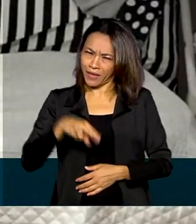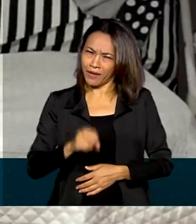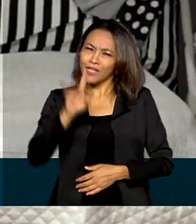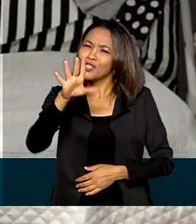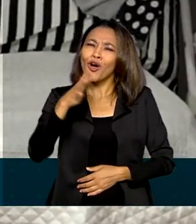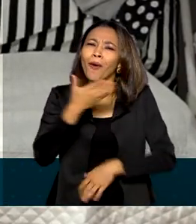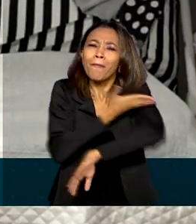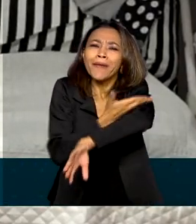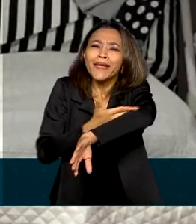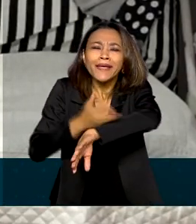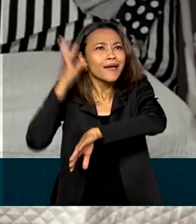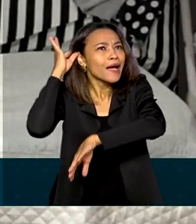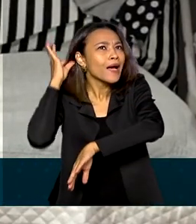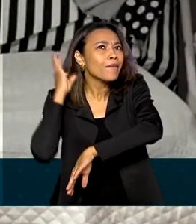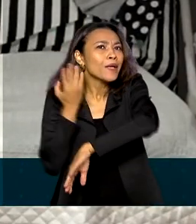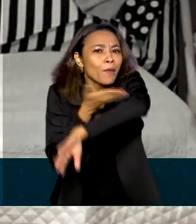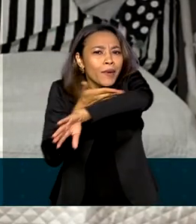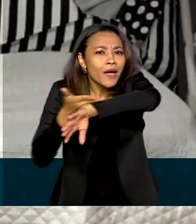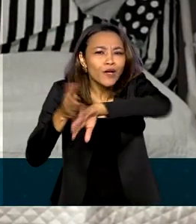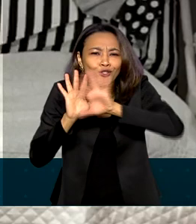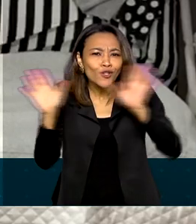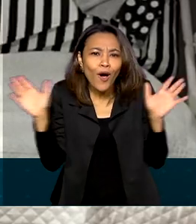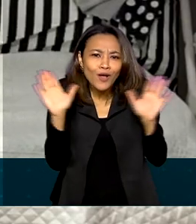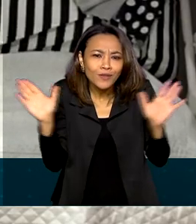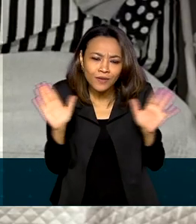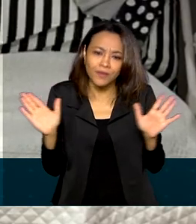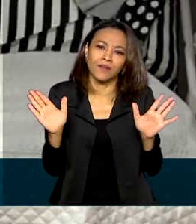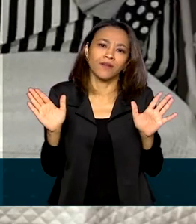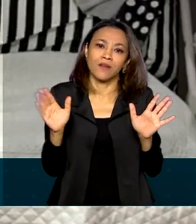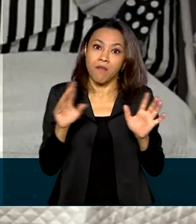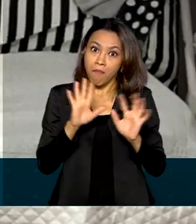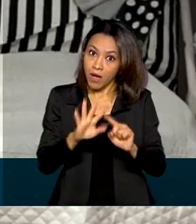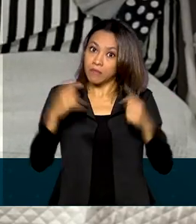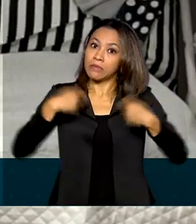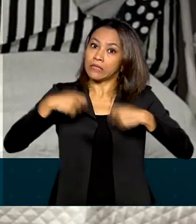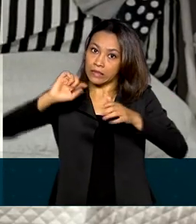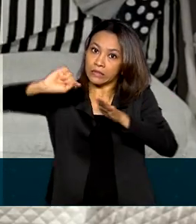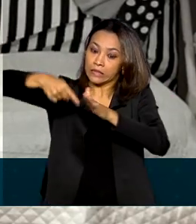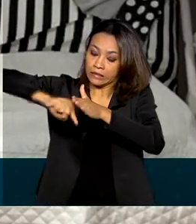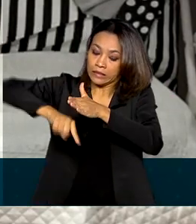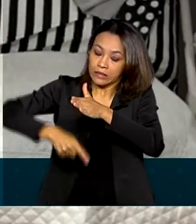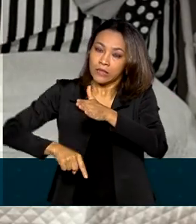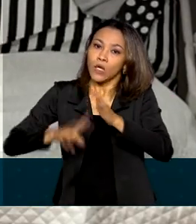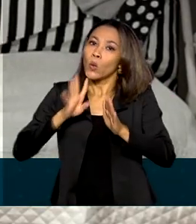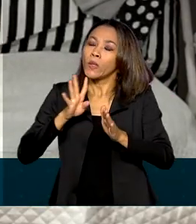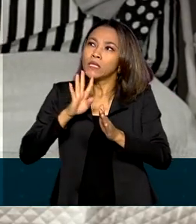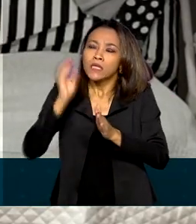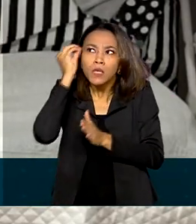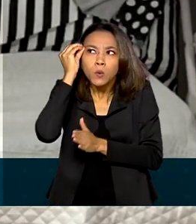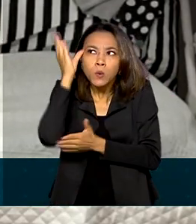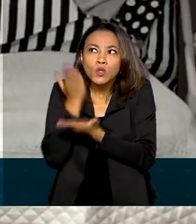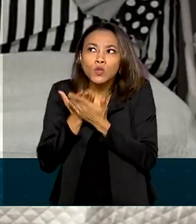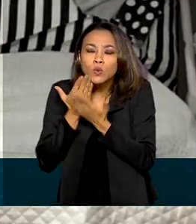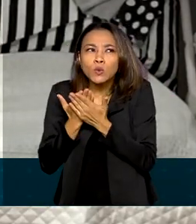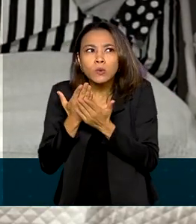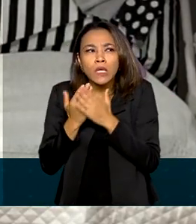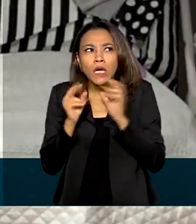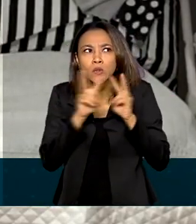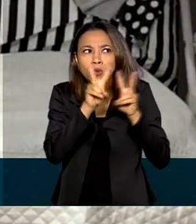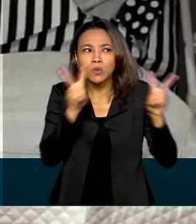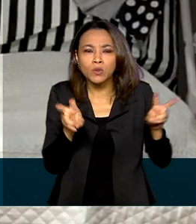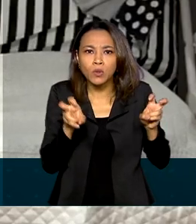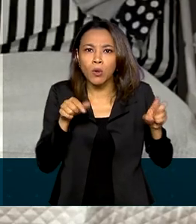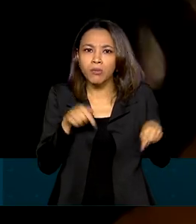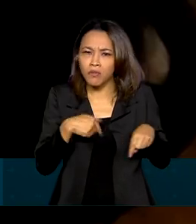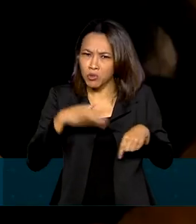cabelo branco e que não tem mais nada. Mas a gente começa a se aprofundar no assunto, começa a estudar mais, começa a entender mais e percebe que é